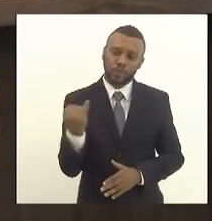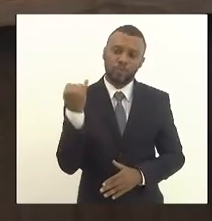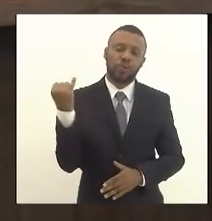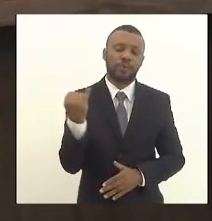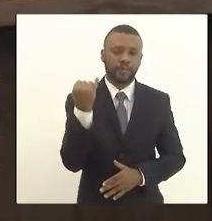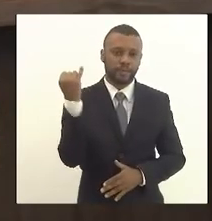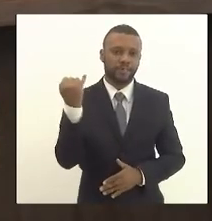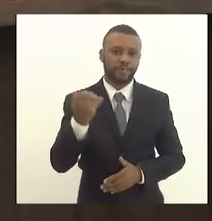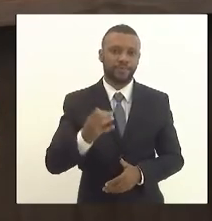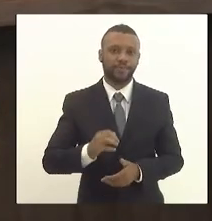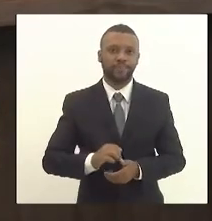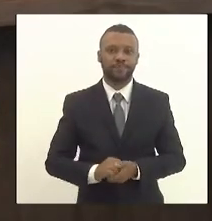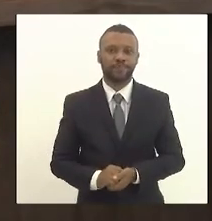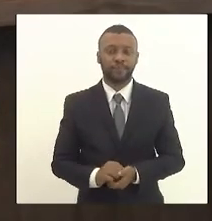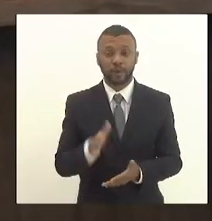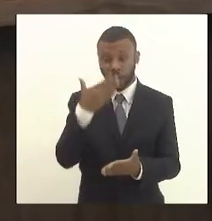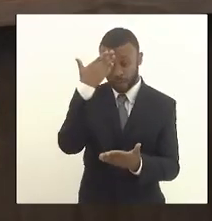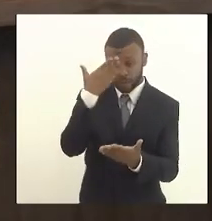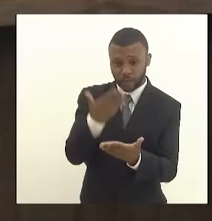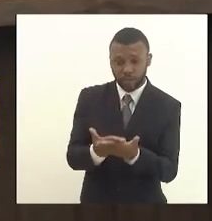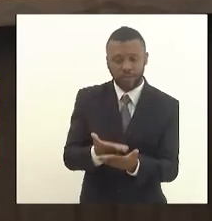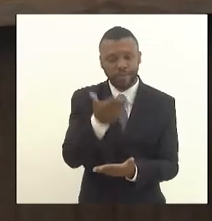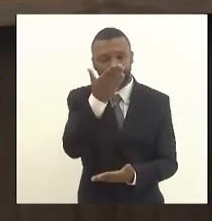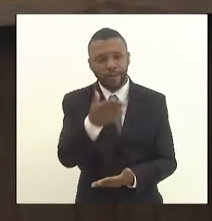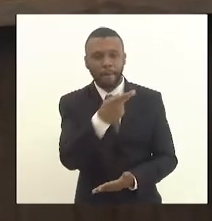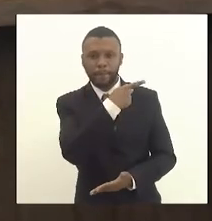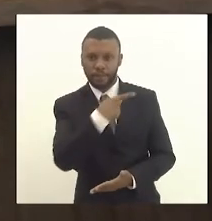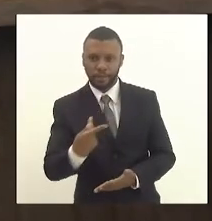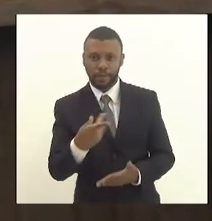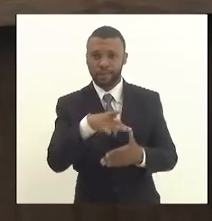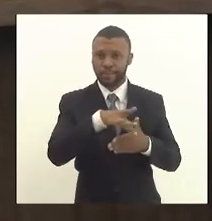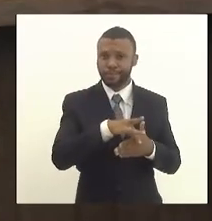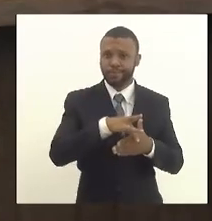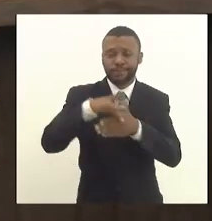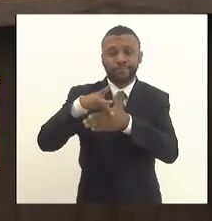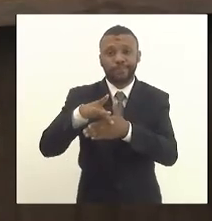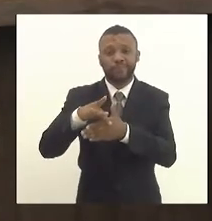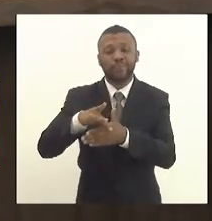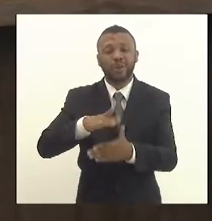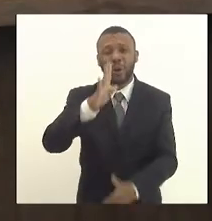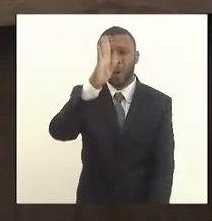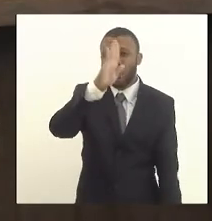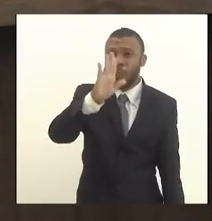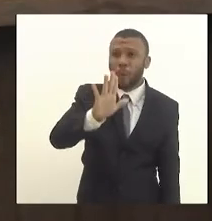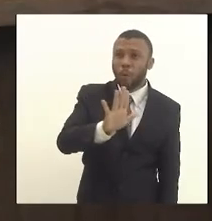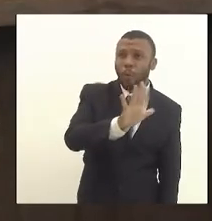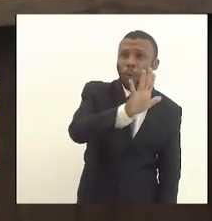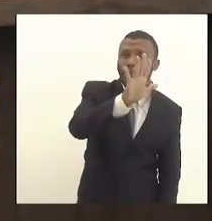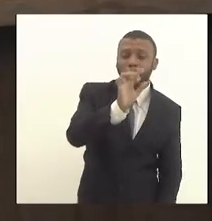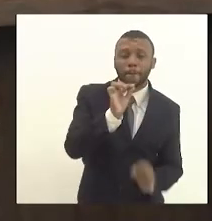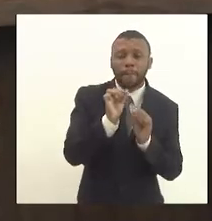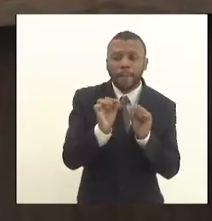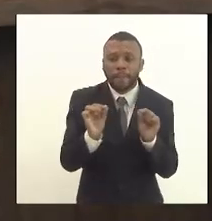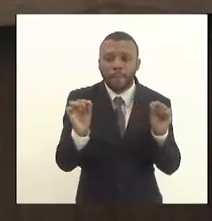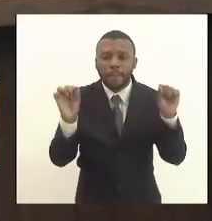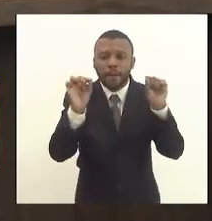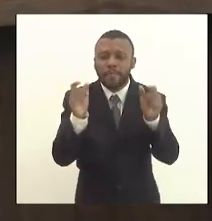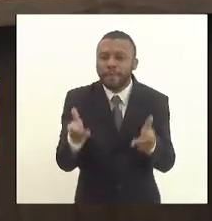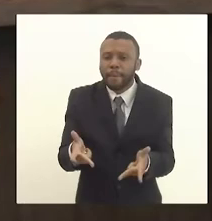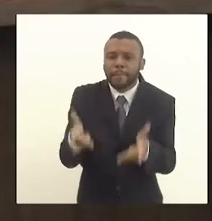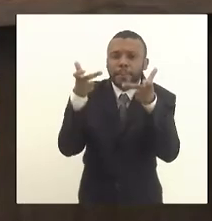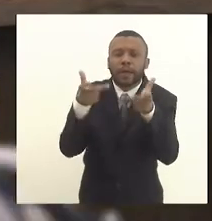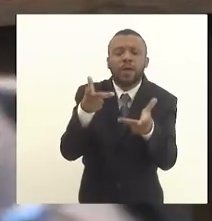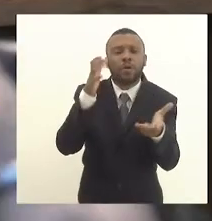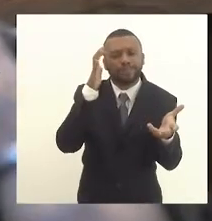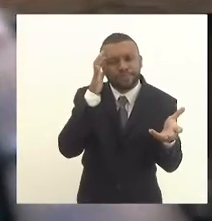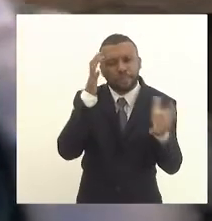sob a sua liderança, o país vai ver uma nova realidade dentro